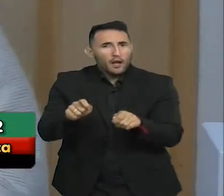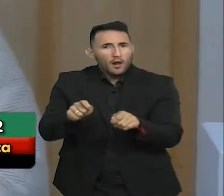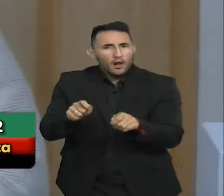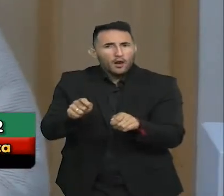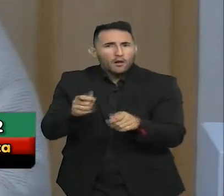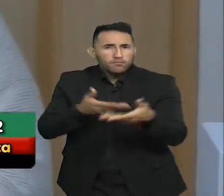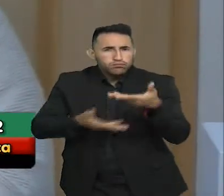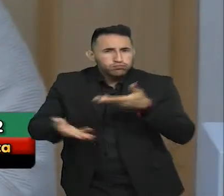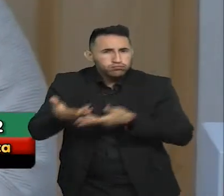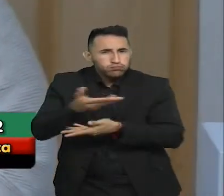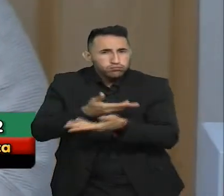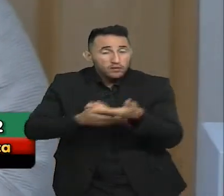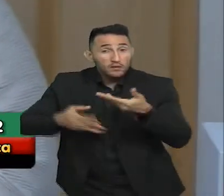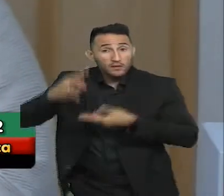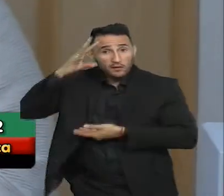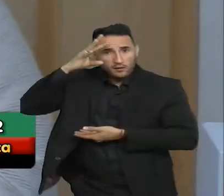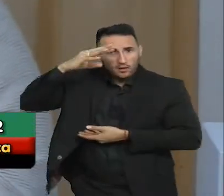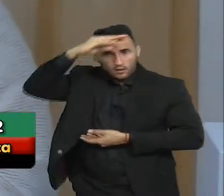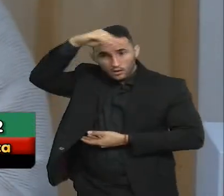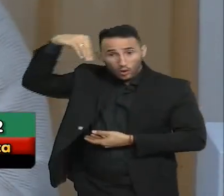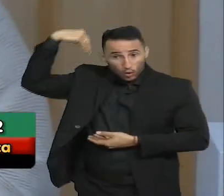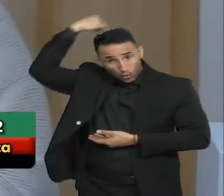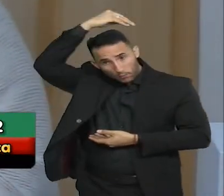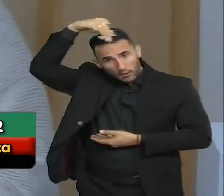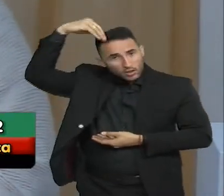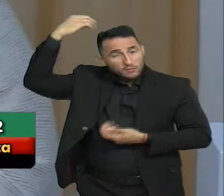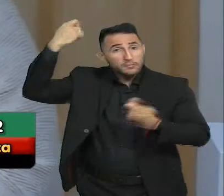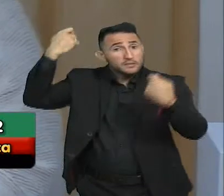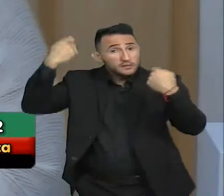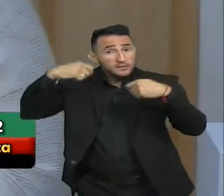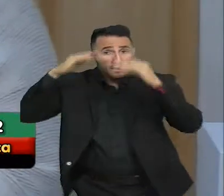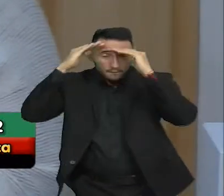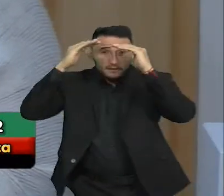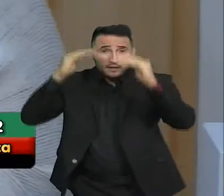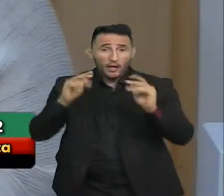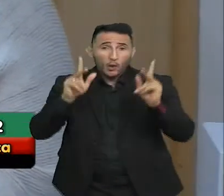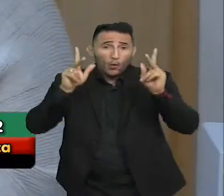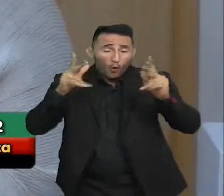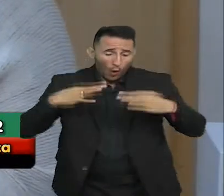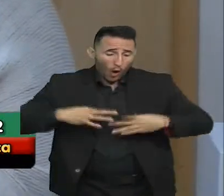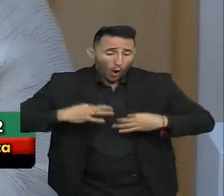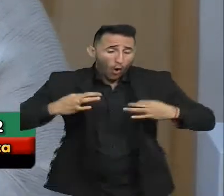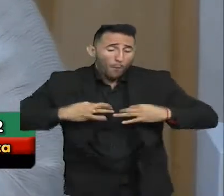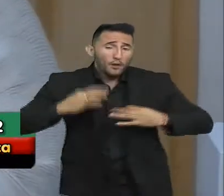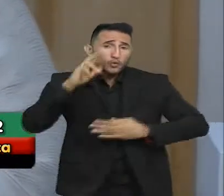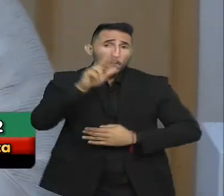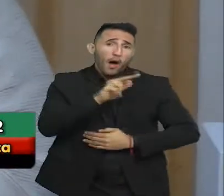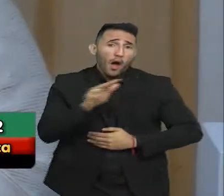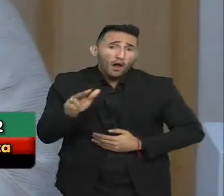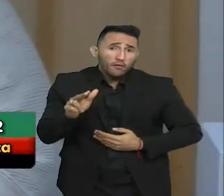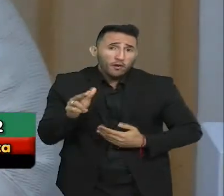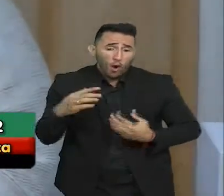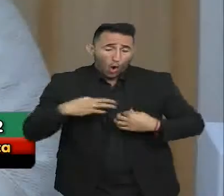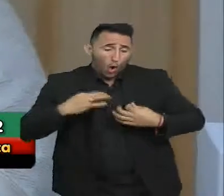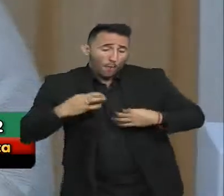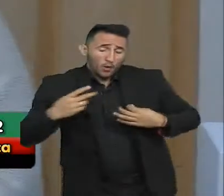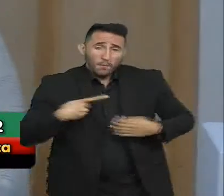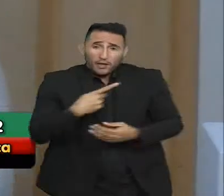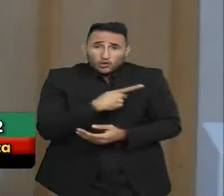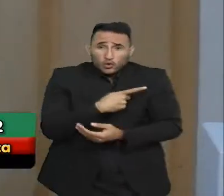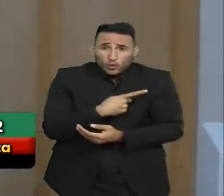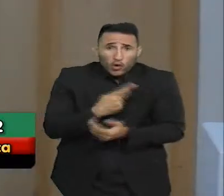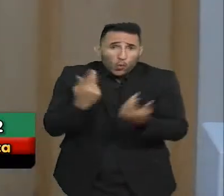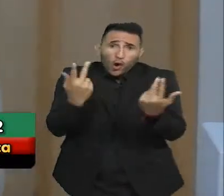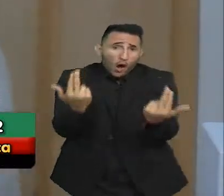e entender que o turbante deve ser respeitado, assim como a roupa de um padre, né, ou de um pastor. Né, estou colocando as religiões